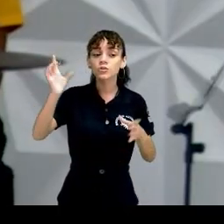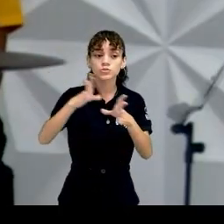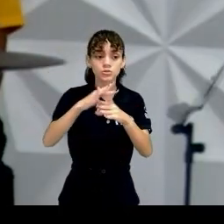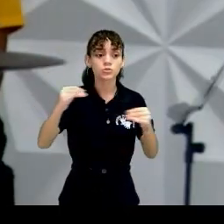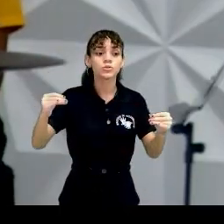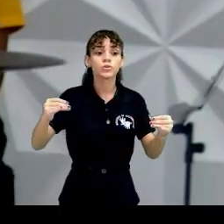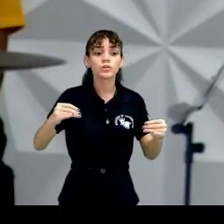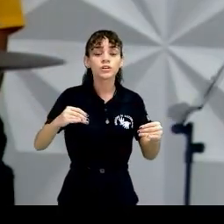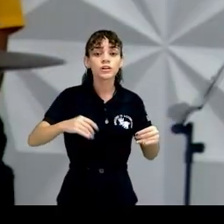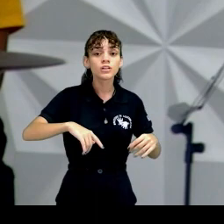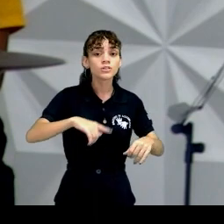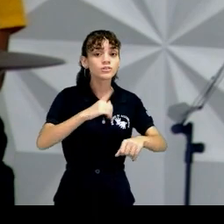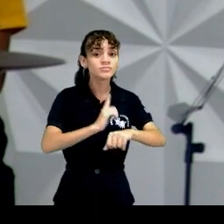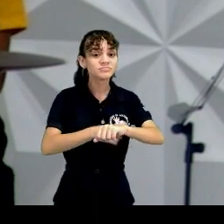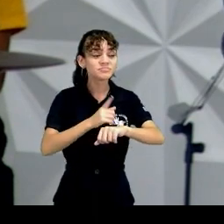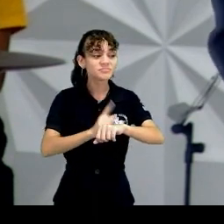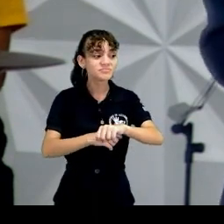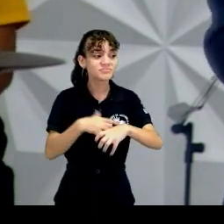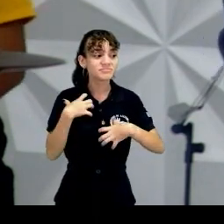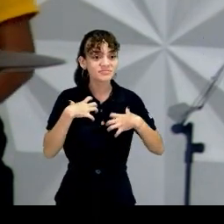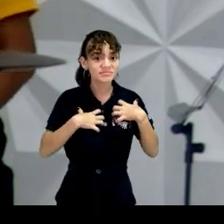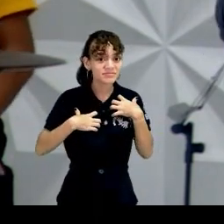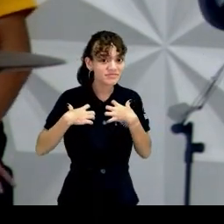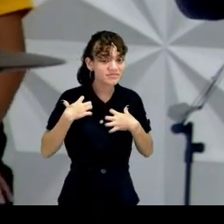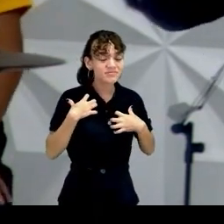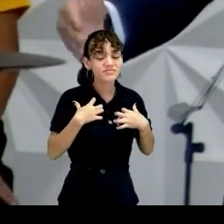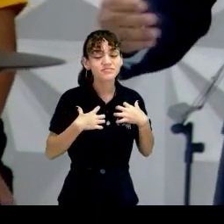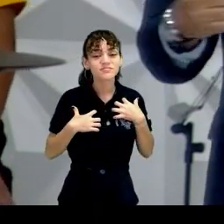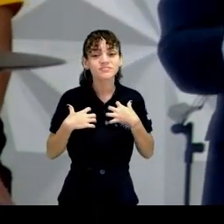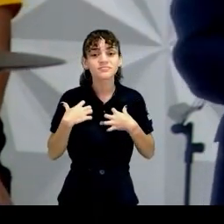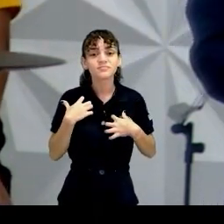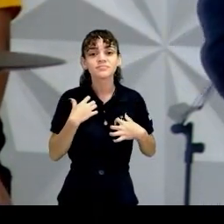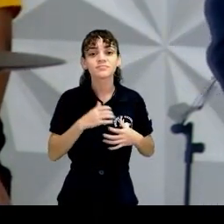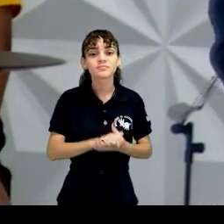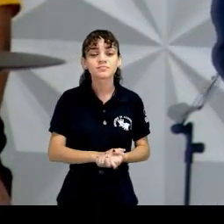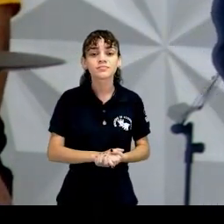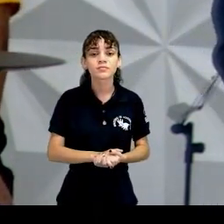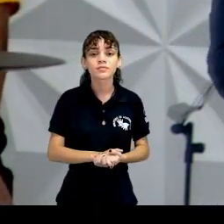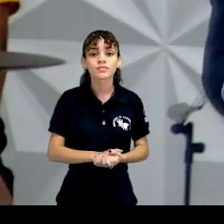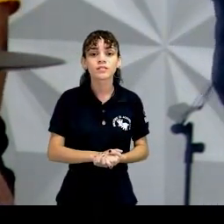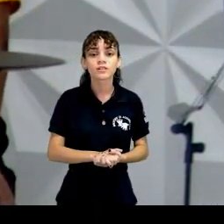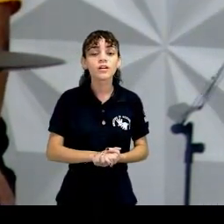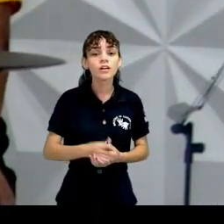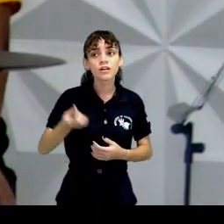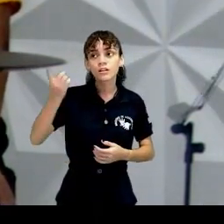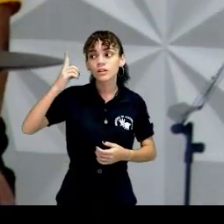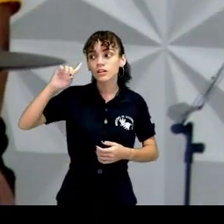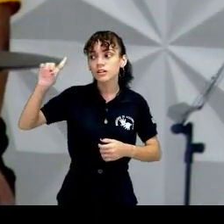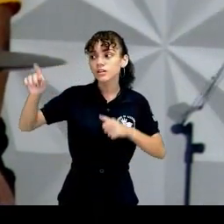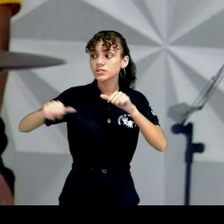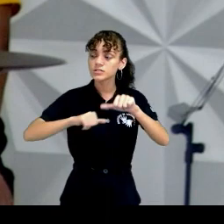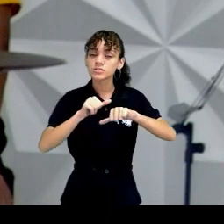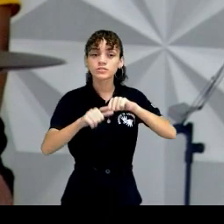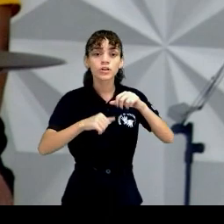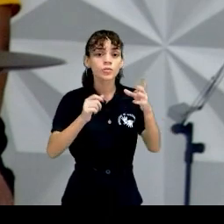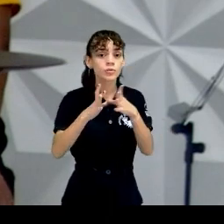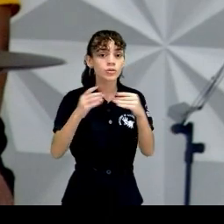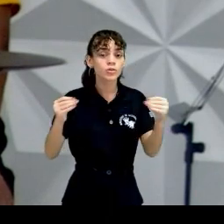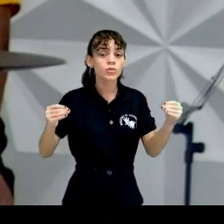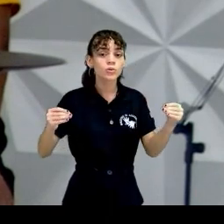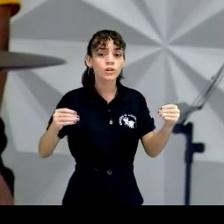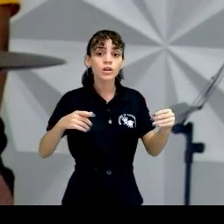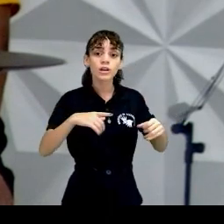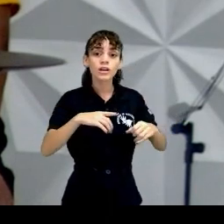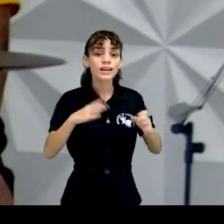cova dos leões, da cova dos leões. Ele cura na cova dos leões. Ele nos cura durante o processo. Ele nos